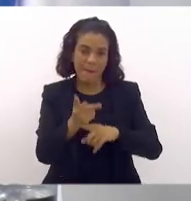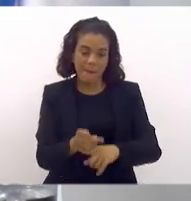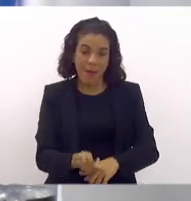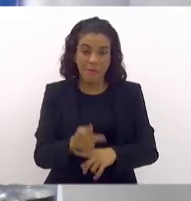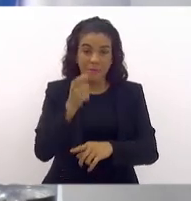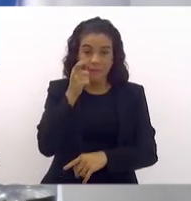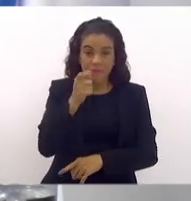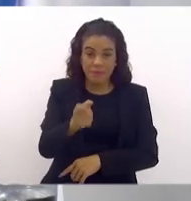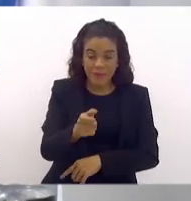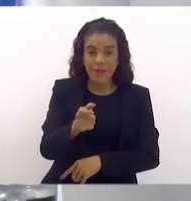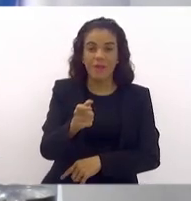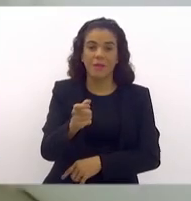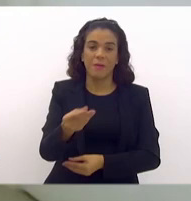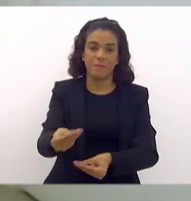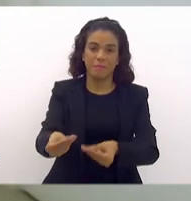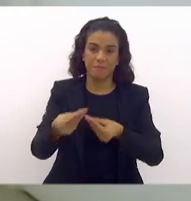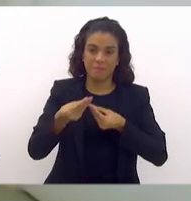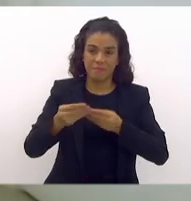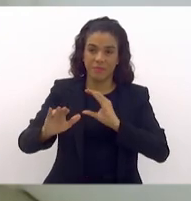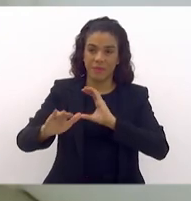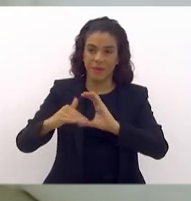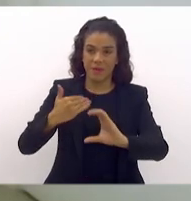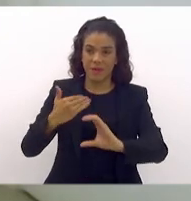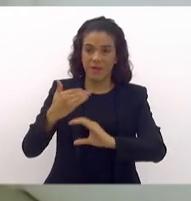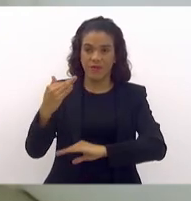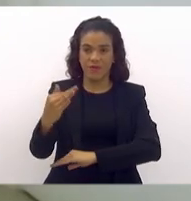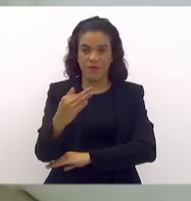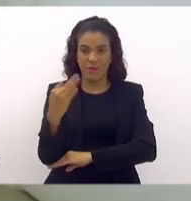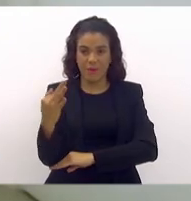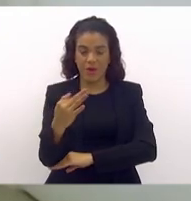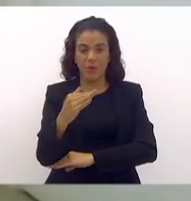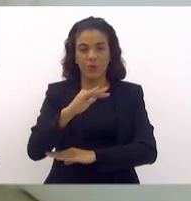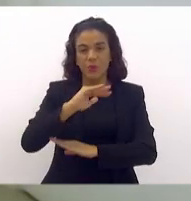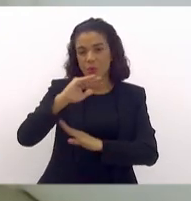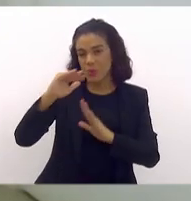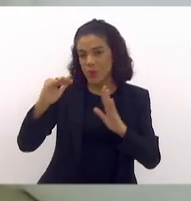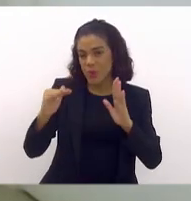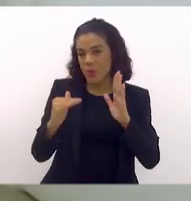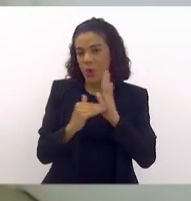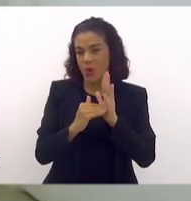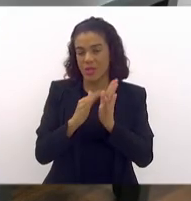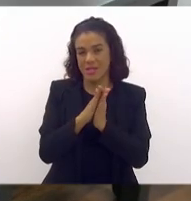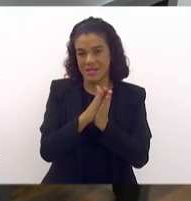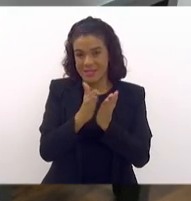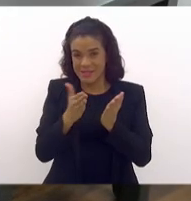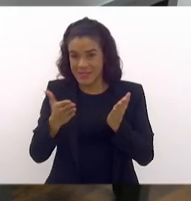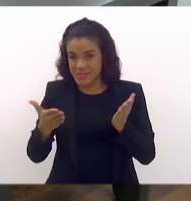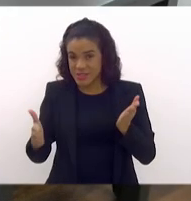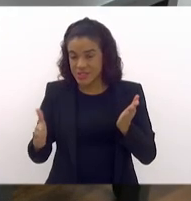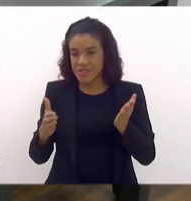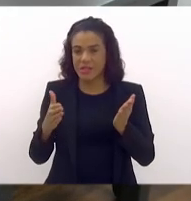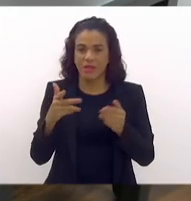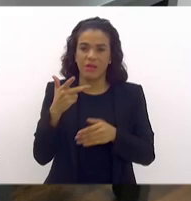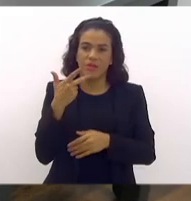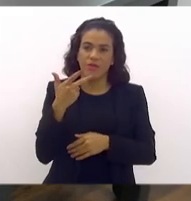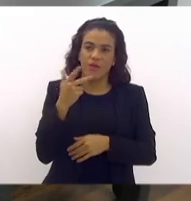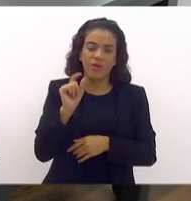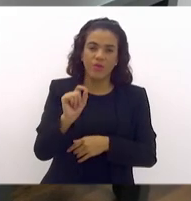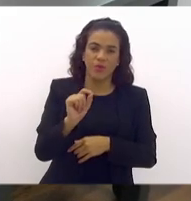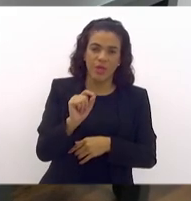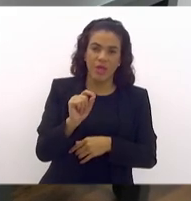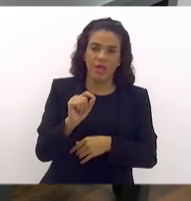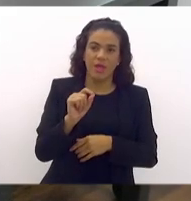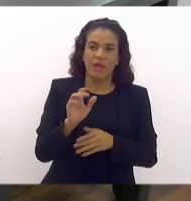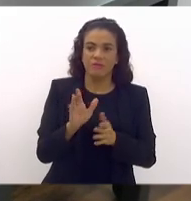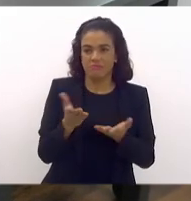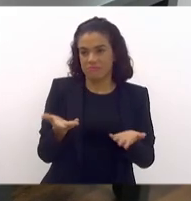interessante receber de uma maneira formal não só todas as cartilhas, estou falando cartilha, não quero